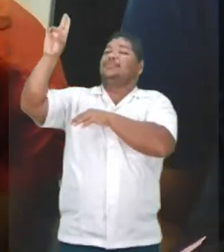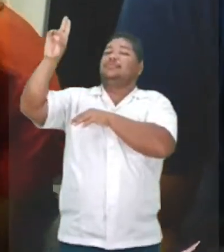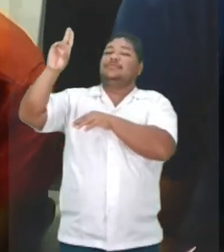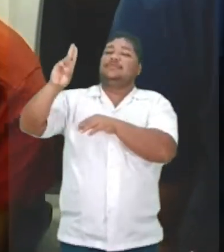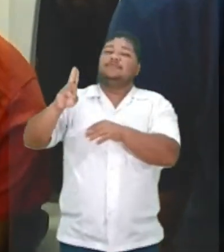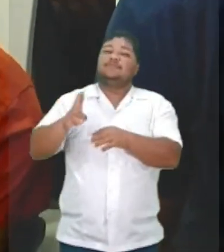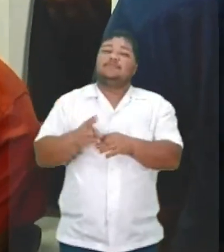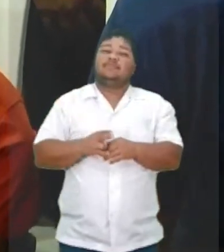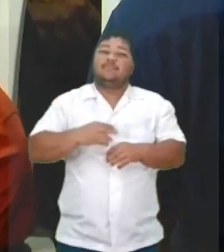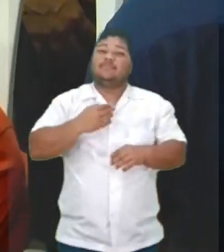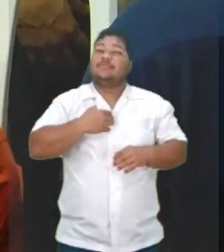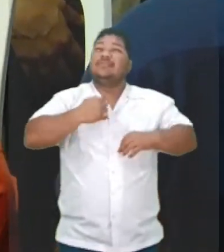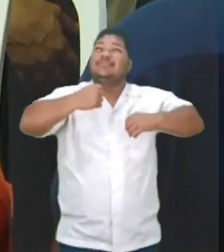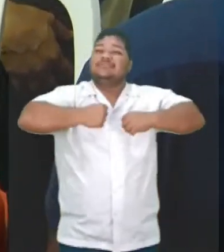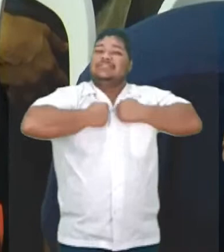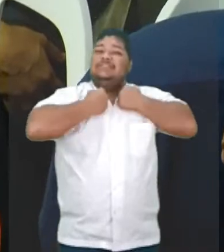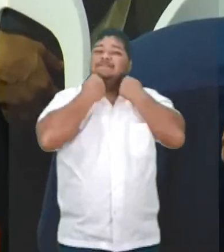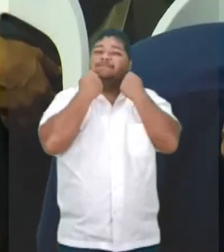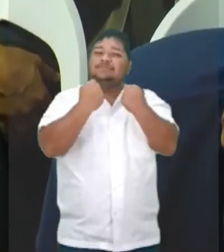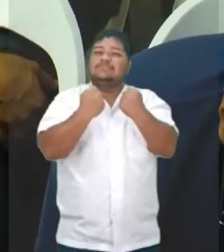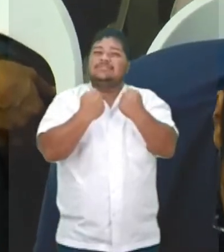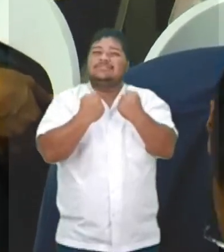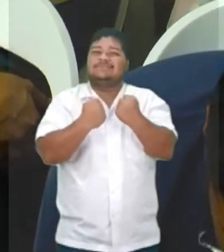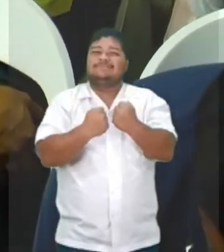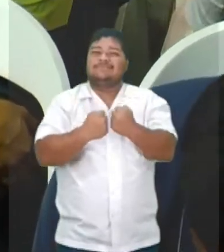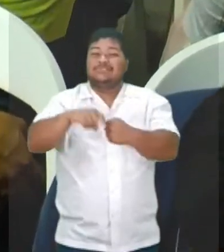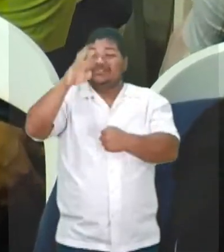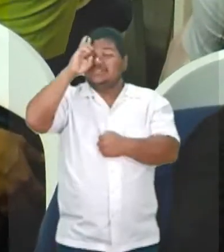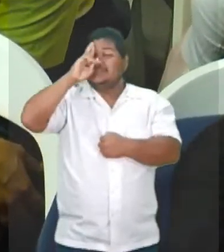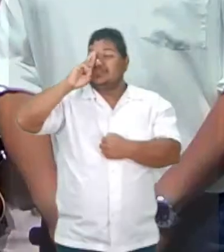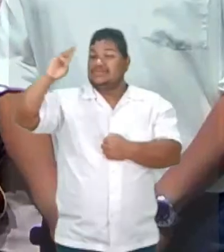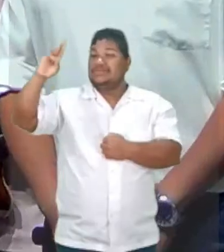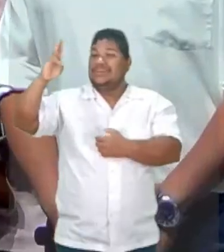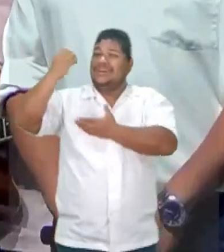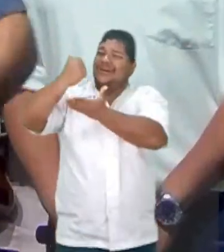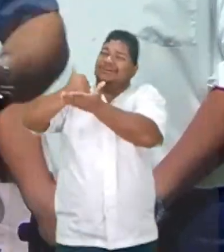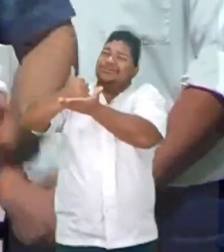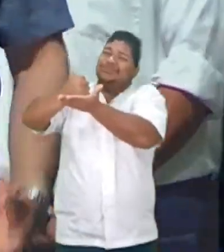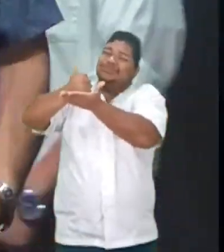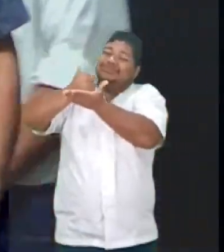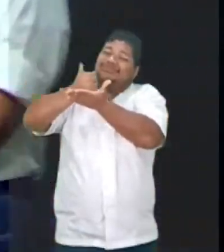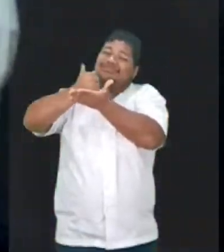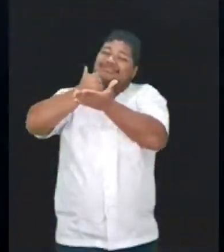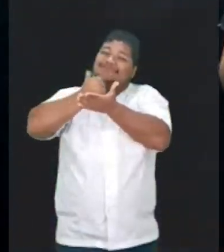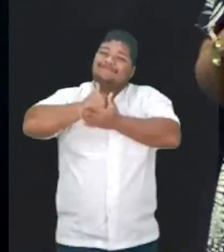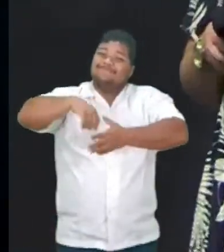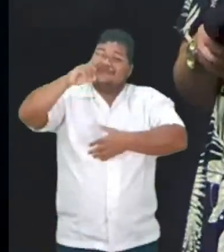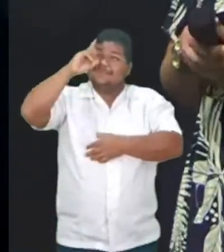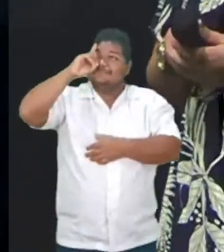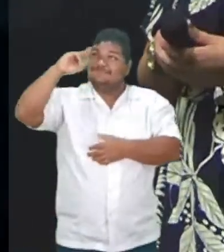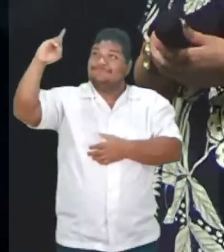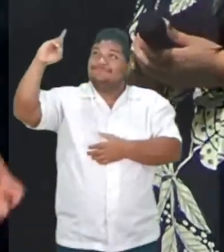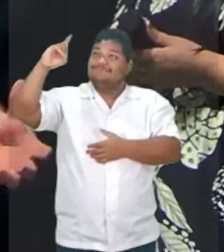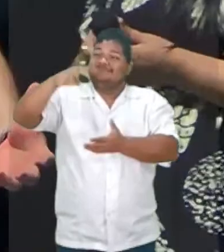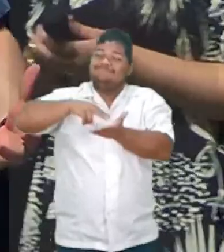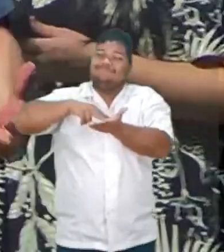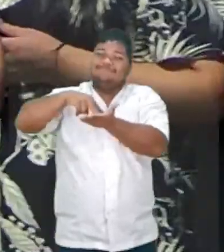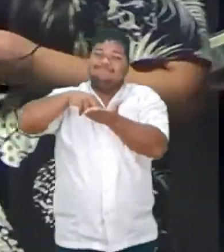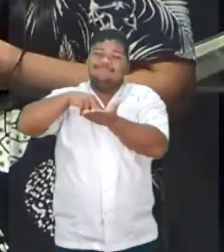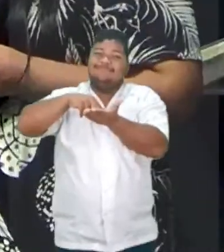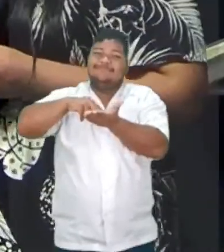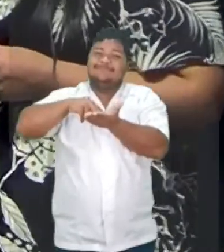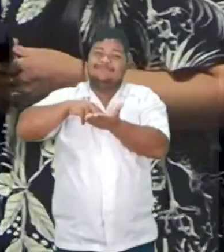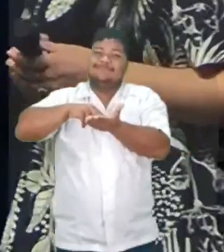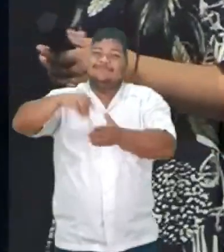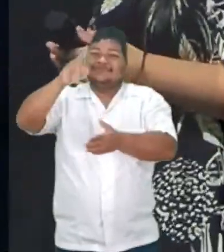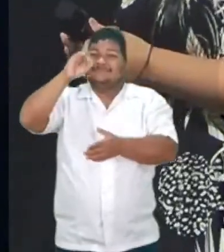dê forças, que o Senhor ampare, que o Senhor sustente, que o Senhor